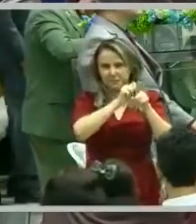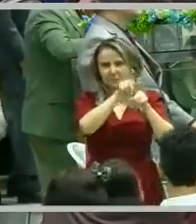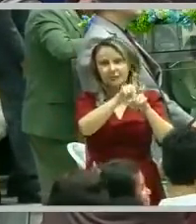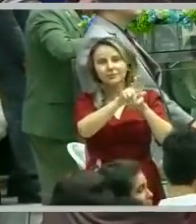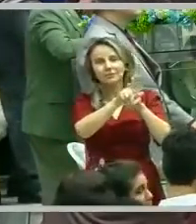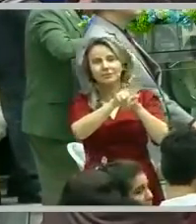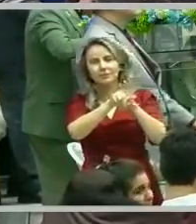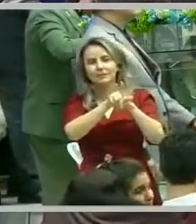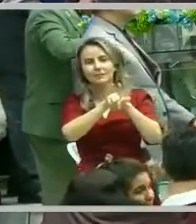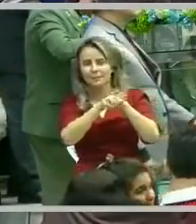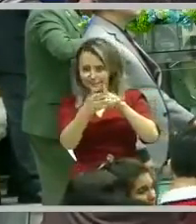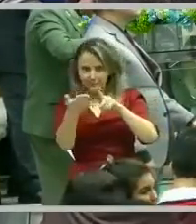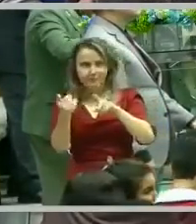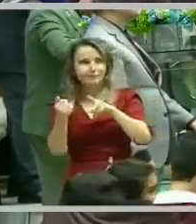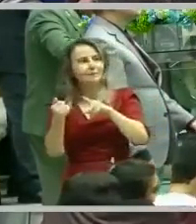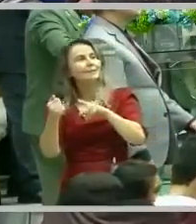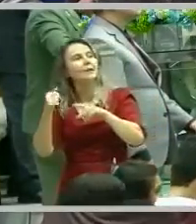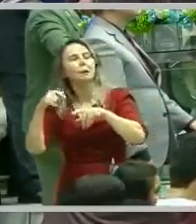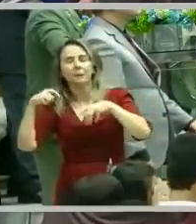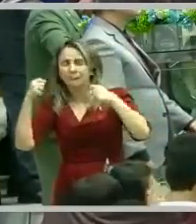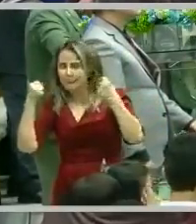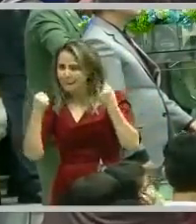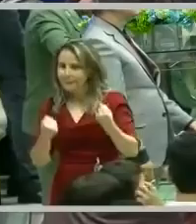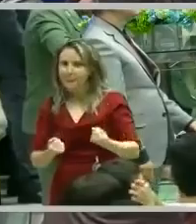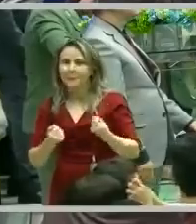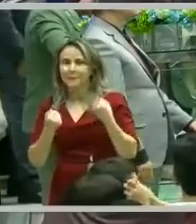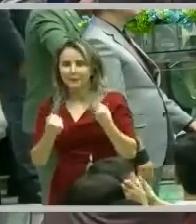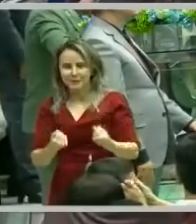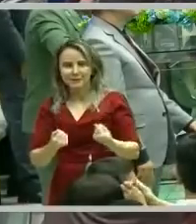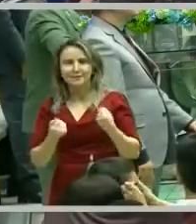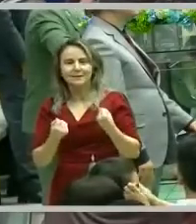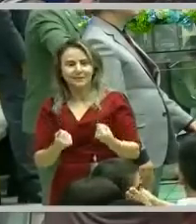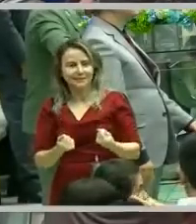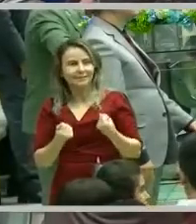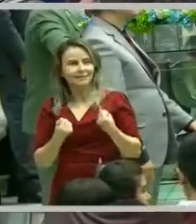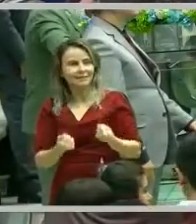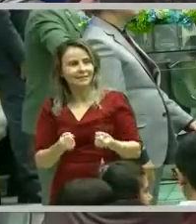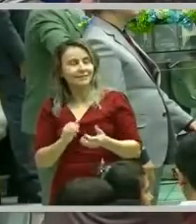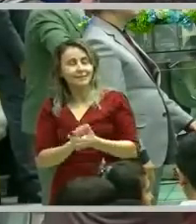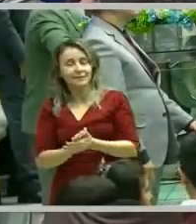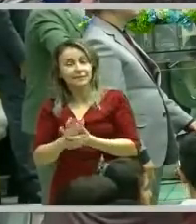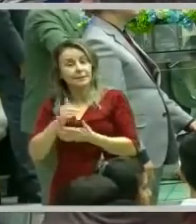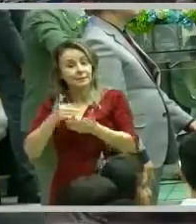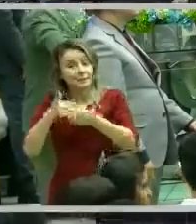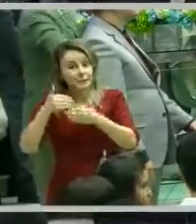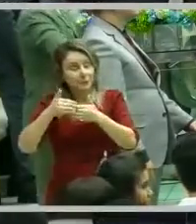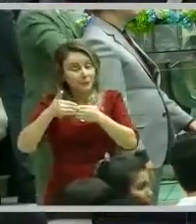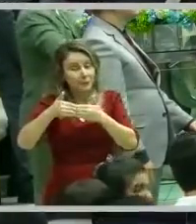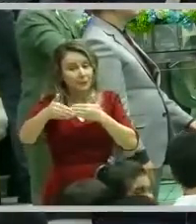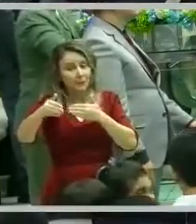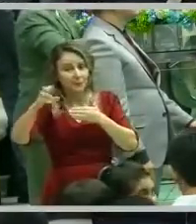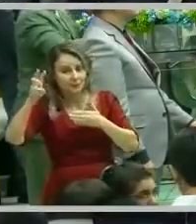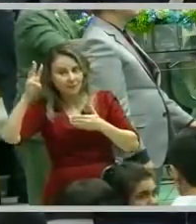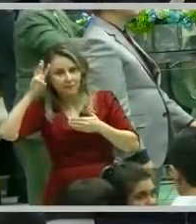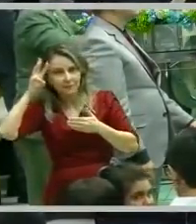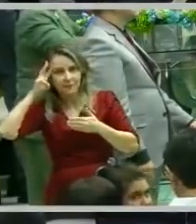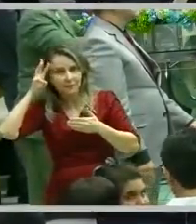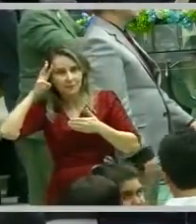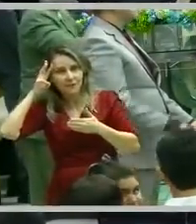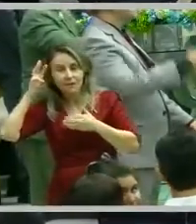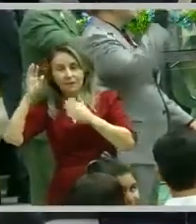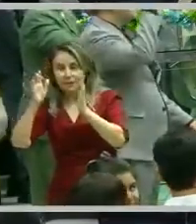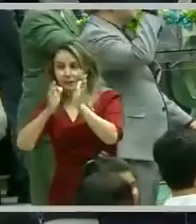A máquina de Jeová é pesada. Amém. E terça-feira, se Jesus não vier, a gente continua. Amém?